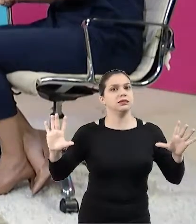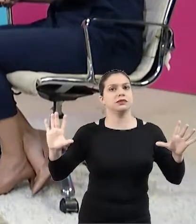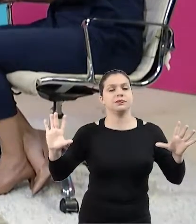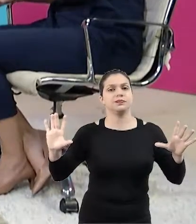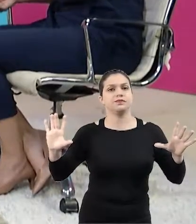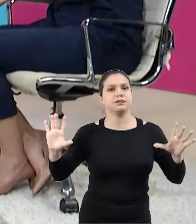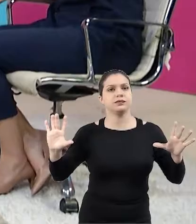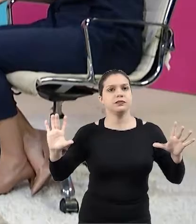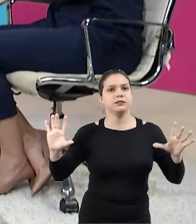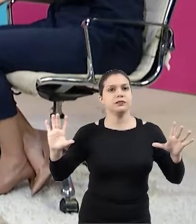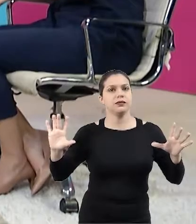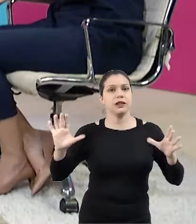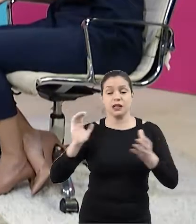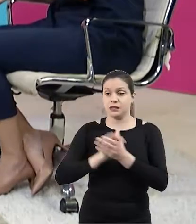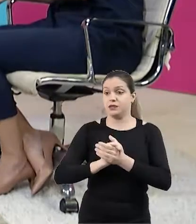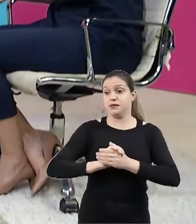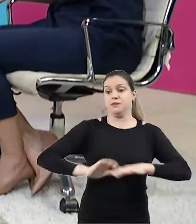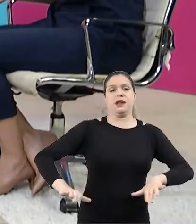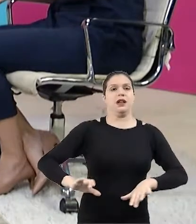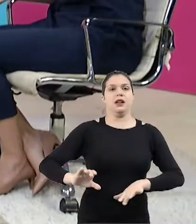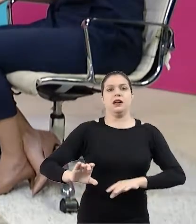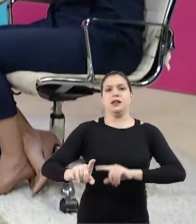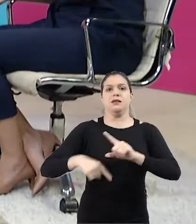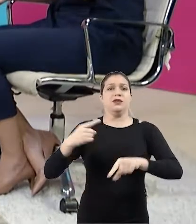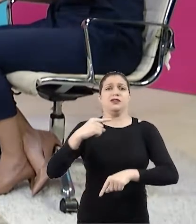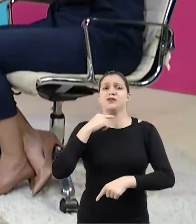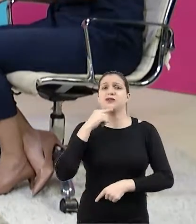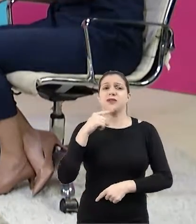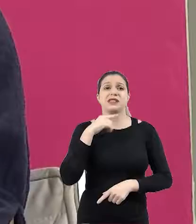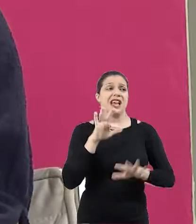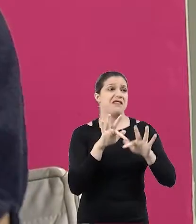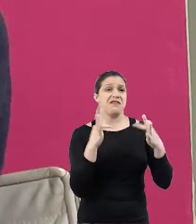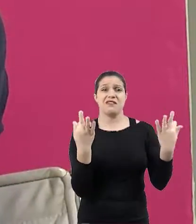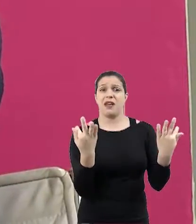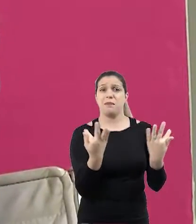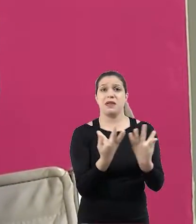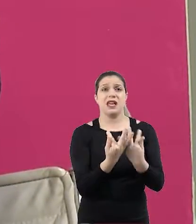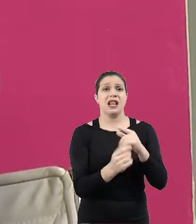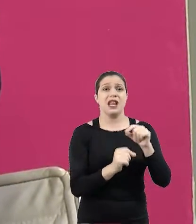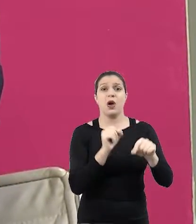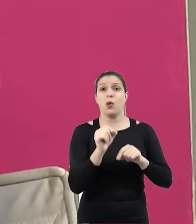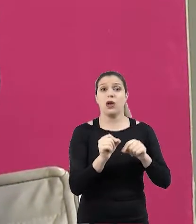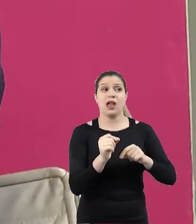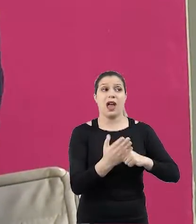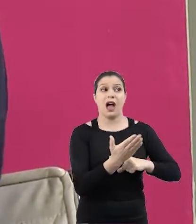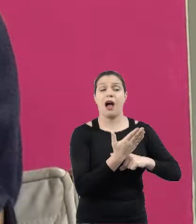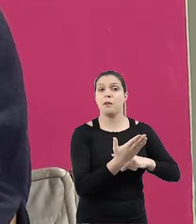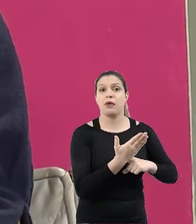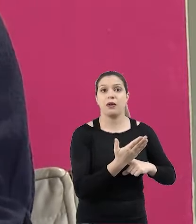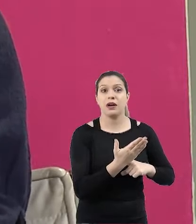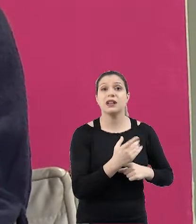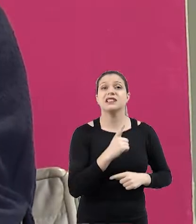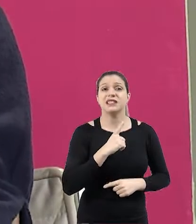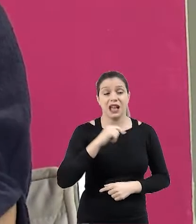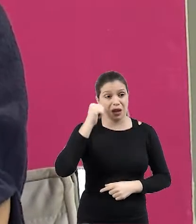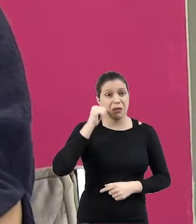abusivo e não encontram suporte de nenhum familiar após esse rompimento. Então, nós temos